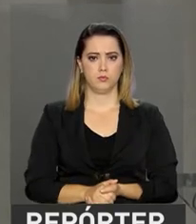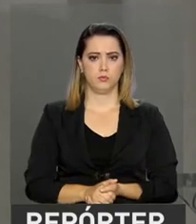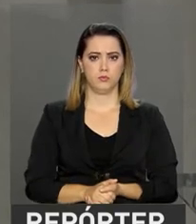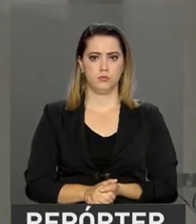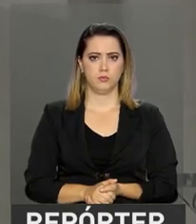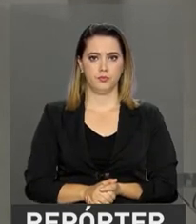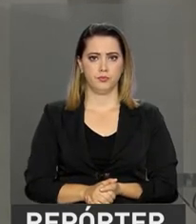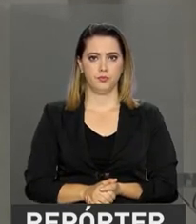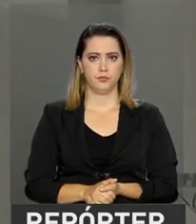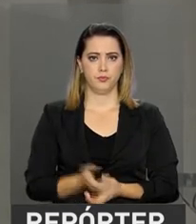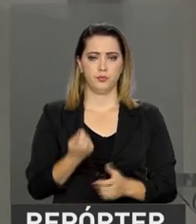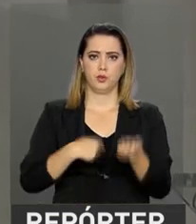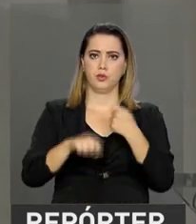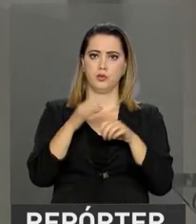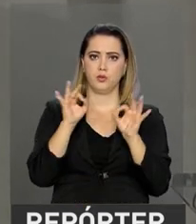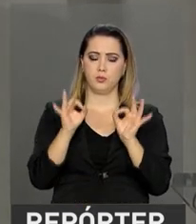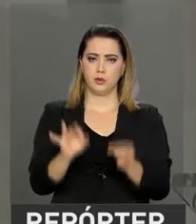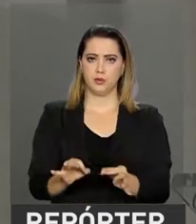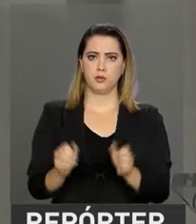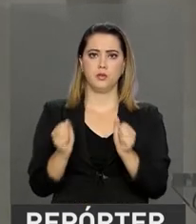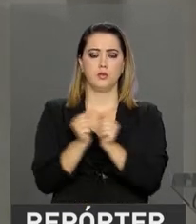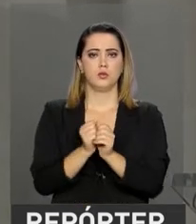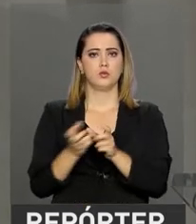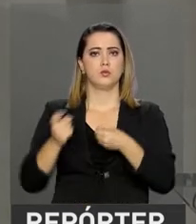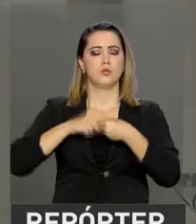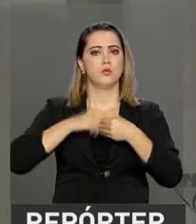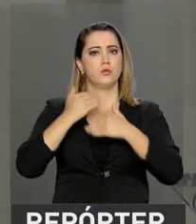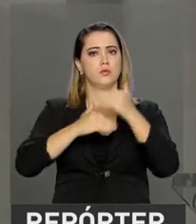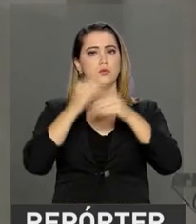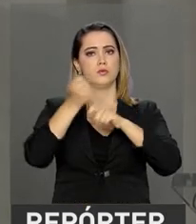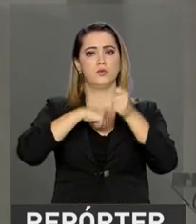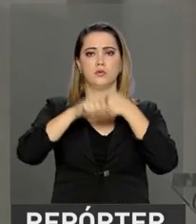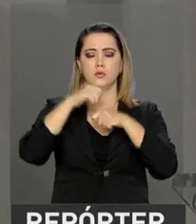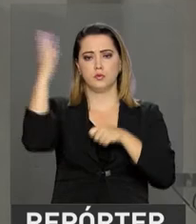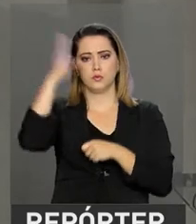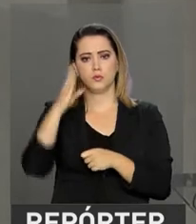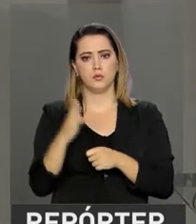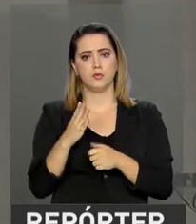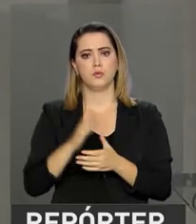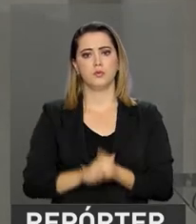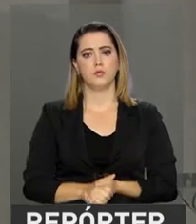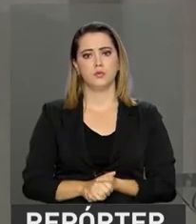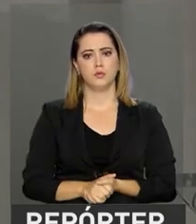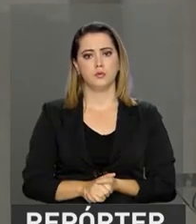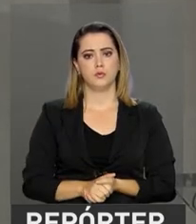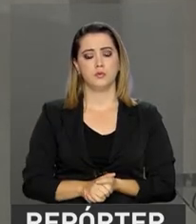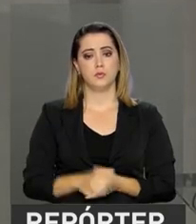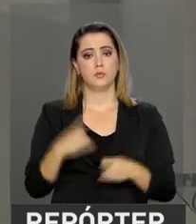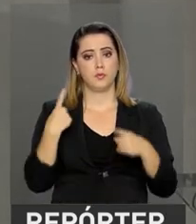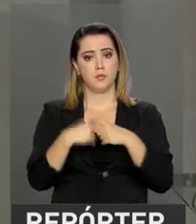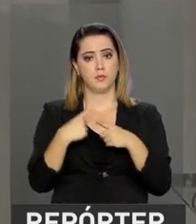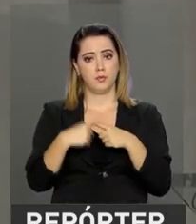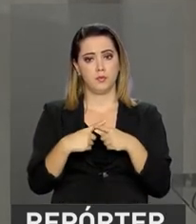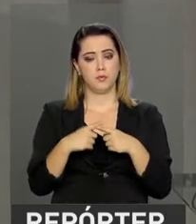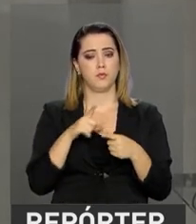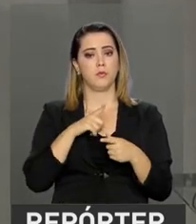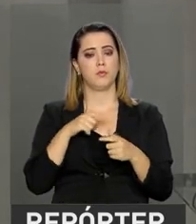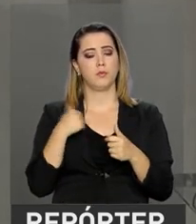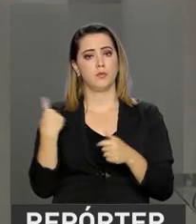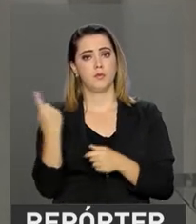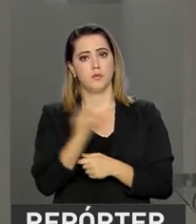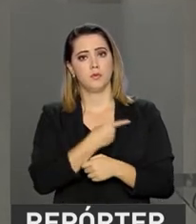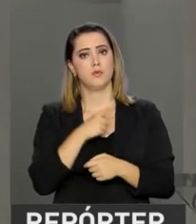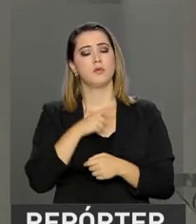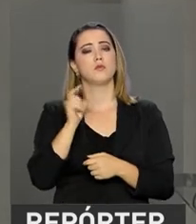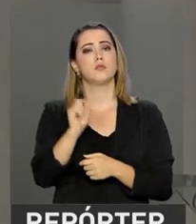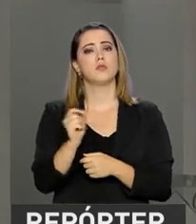econômica está consistente com uma grande recuperação da economia brasileira uai uai porque nós teve tempo estamos tendo essa